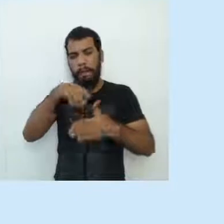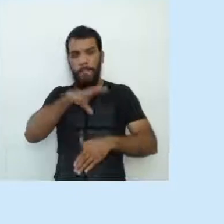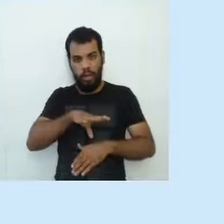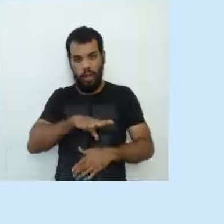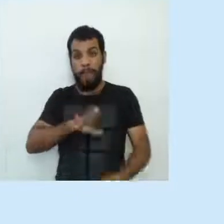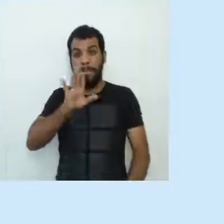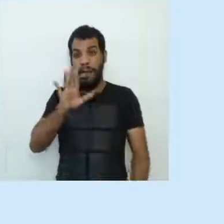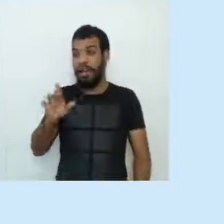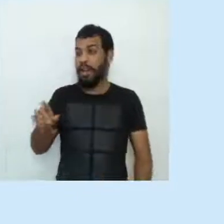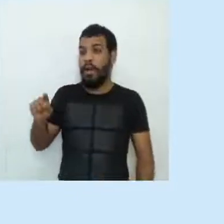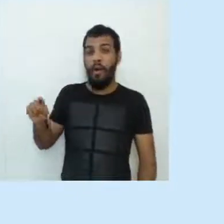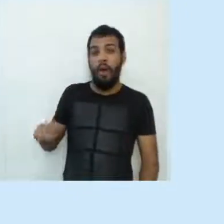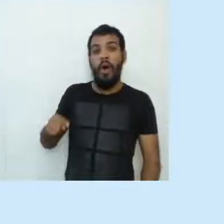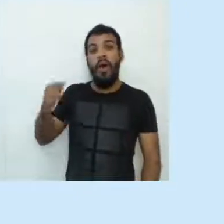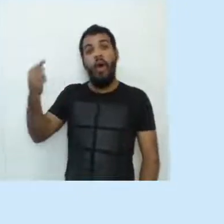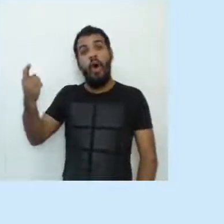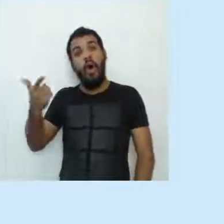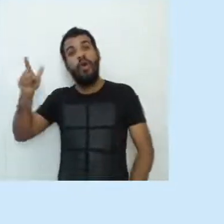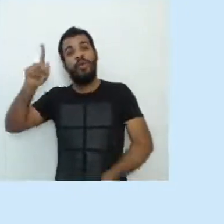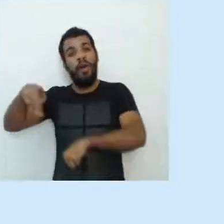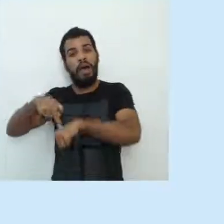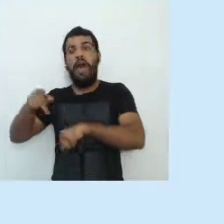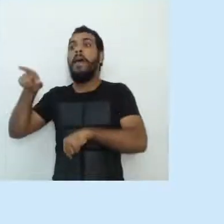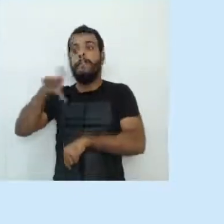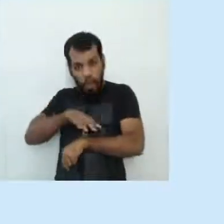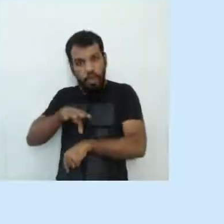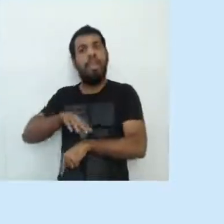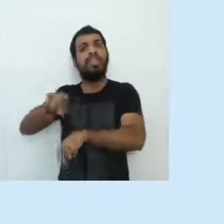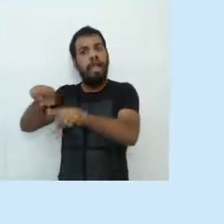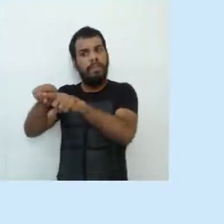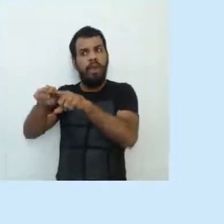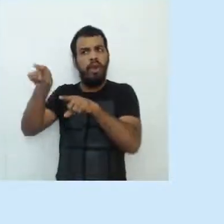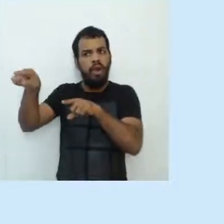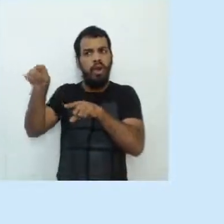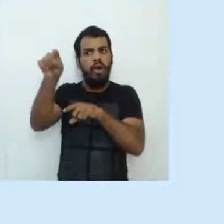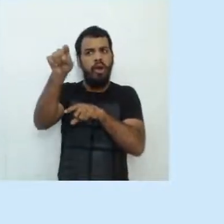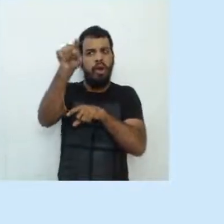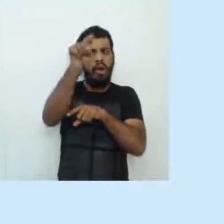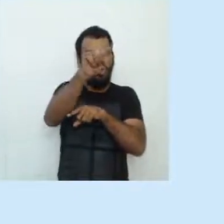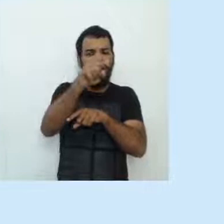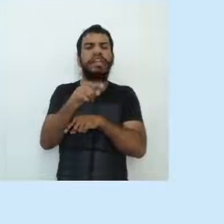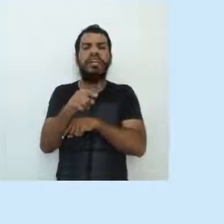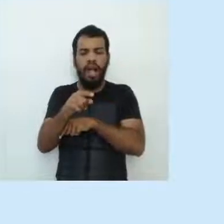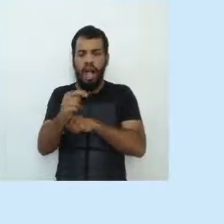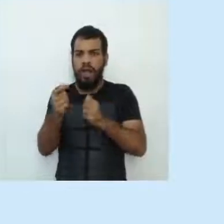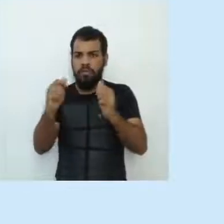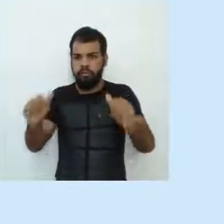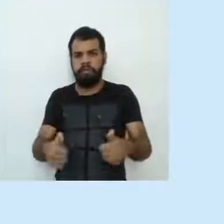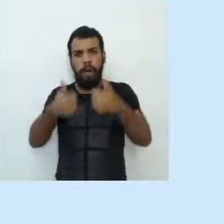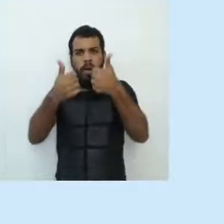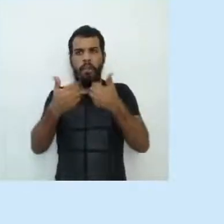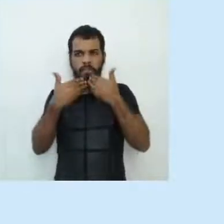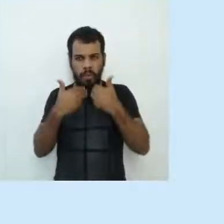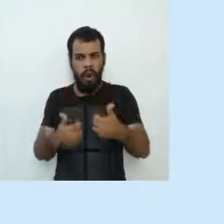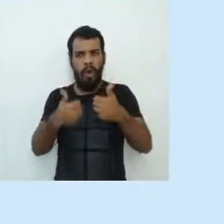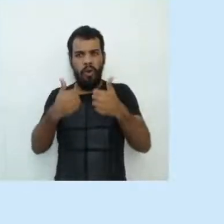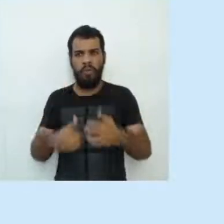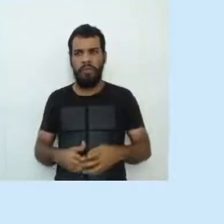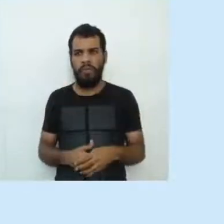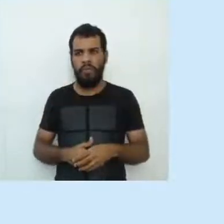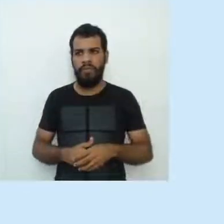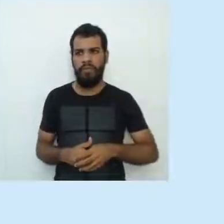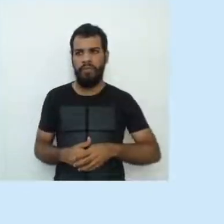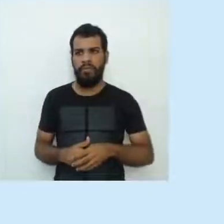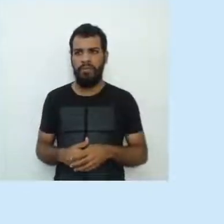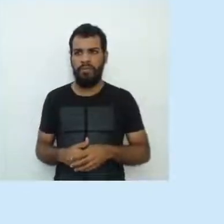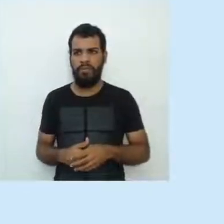tornar forte, tanto socialmente, politicamente, como economicamente também. Dessa forma, a